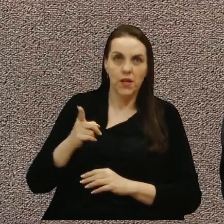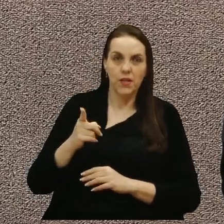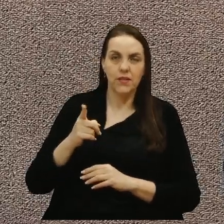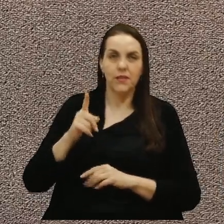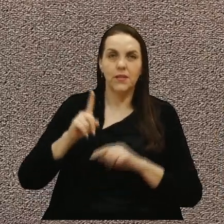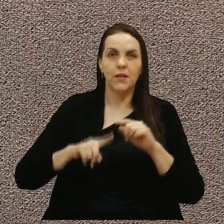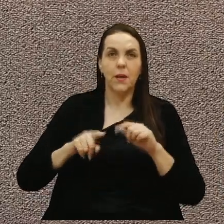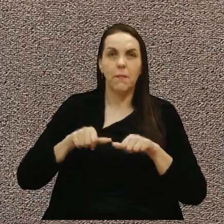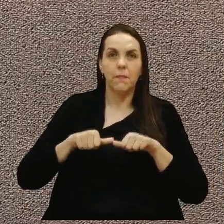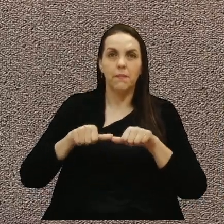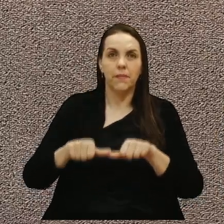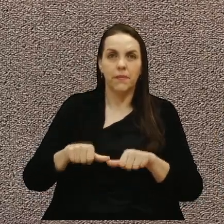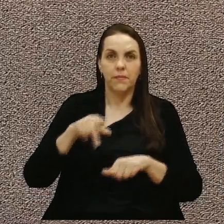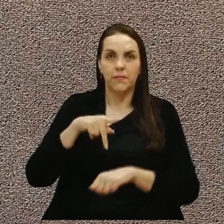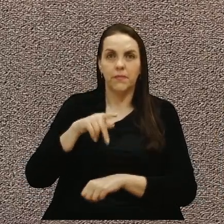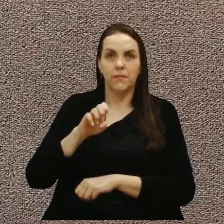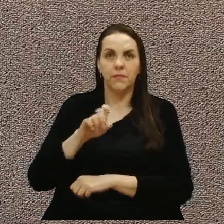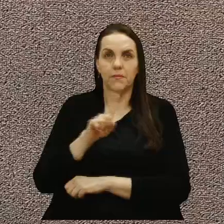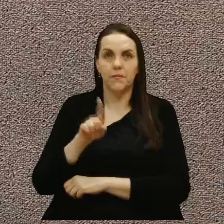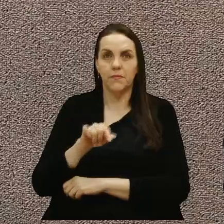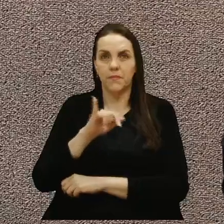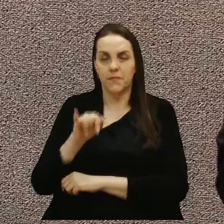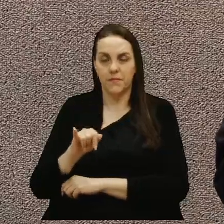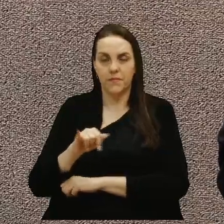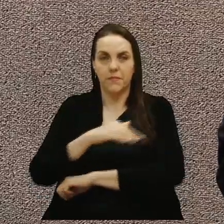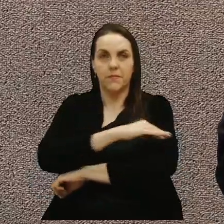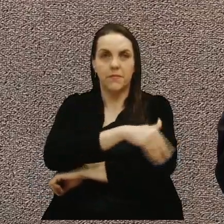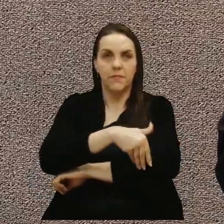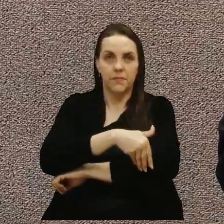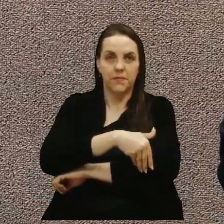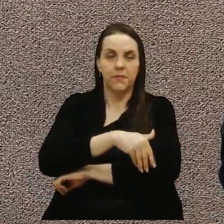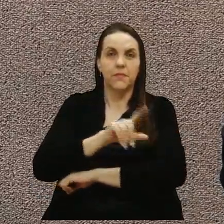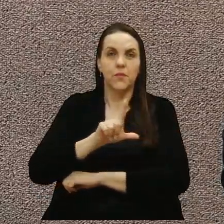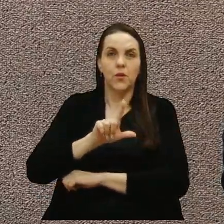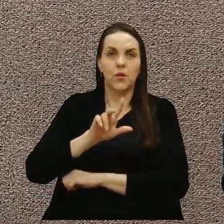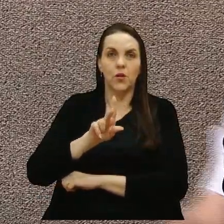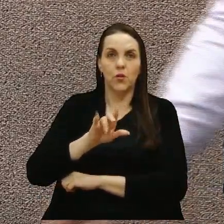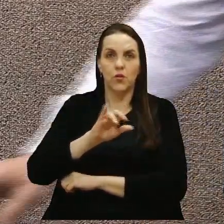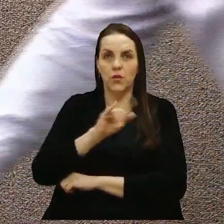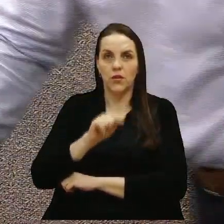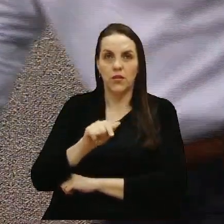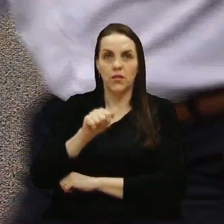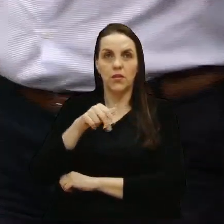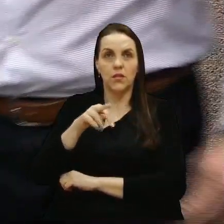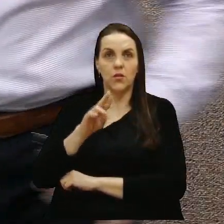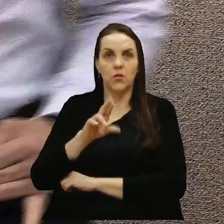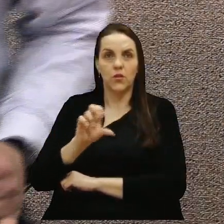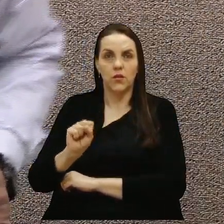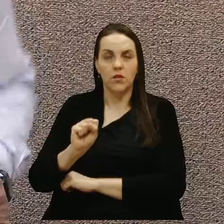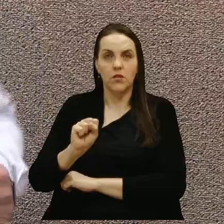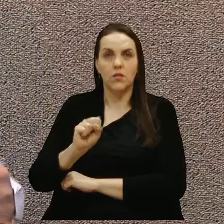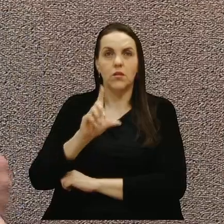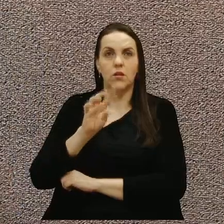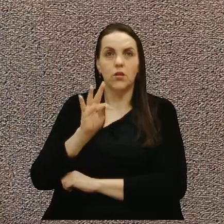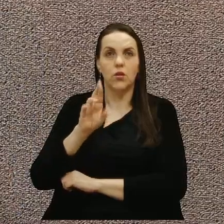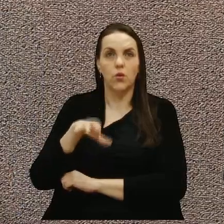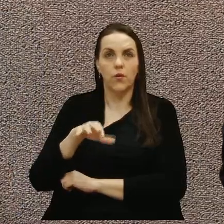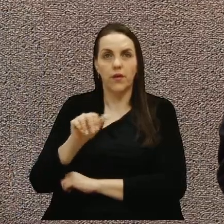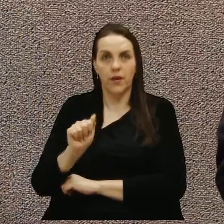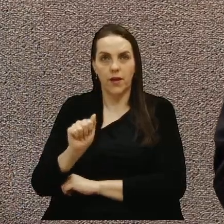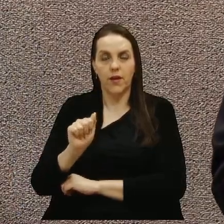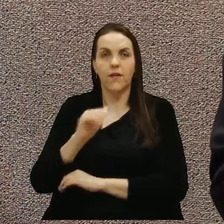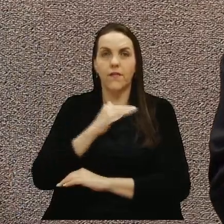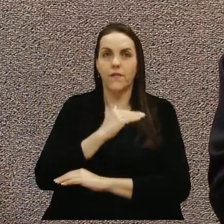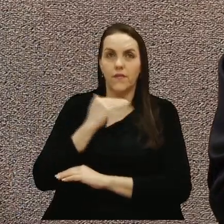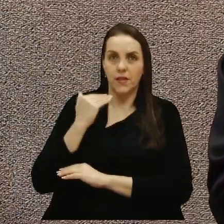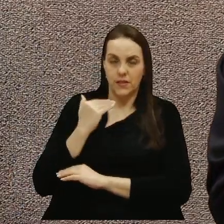Pesce, na esquina da Luiz Antunes, com a tronca. Faleceu quinta-feira e foi sepultado sexta.